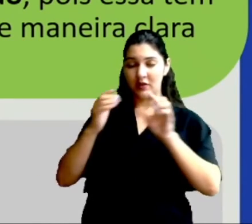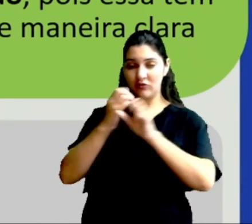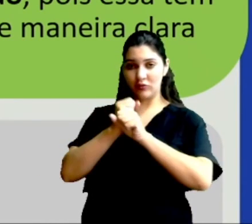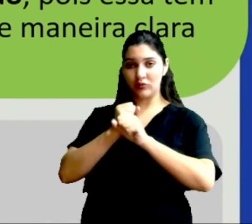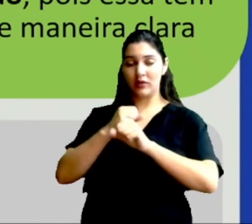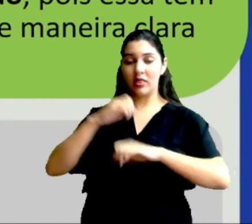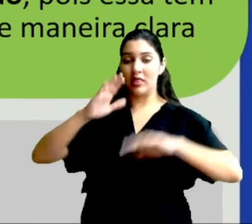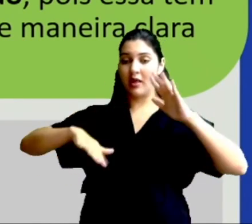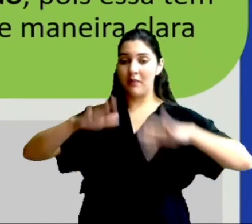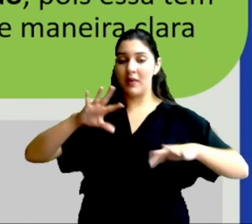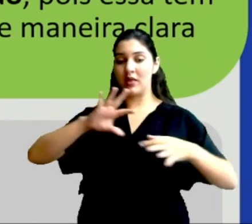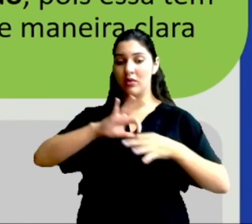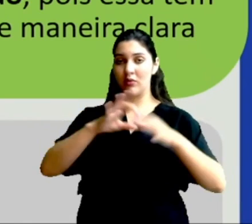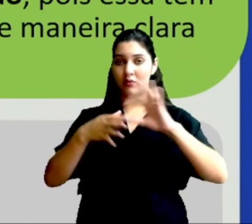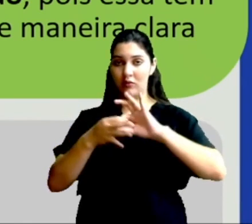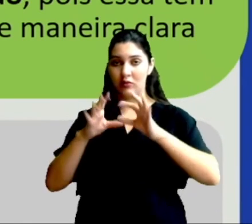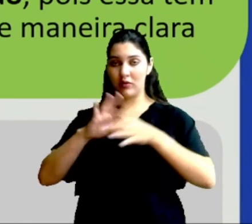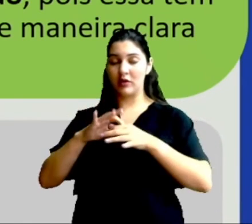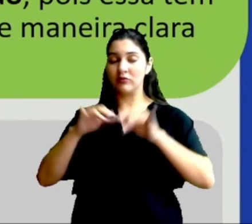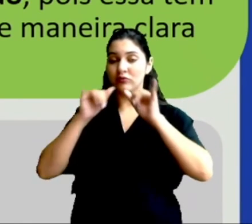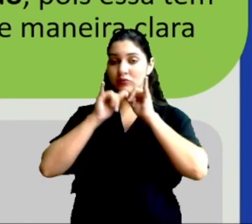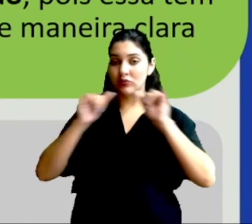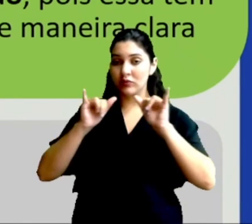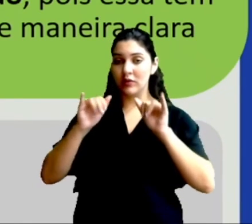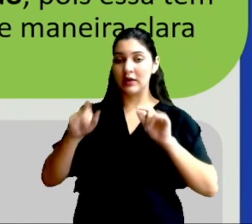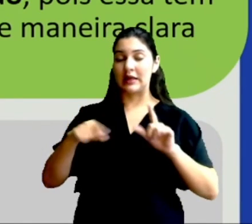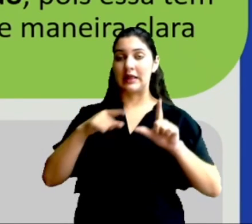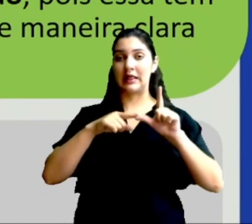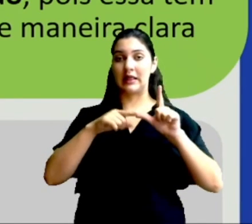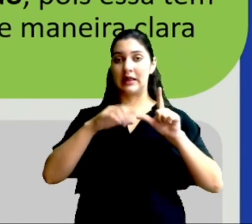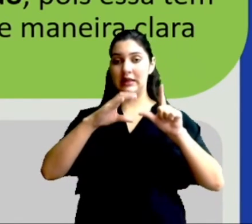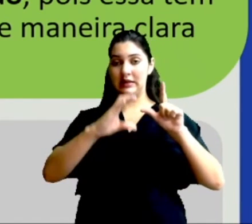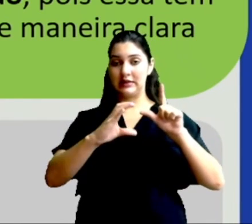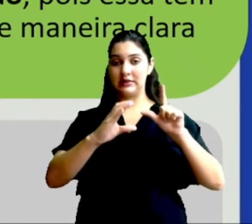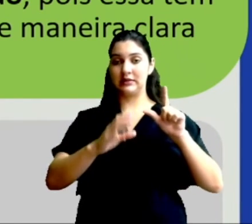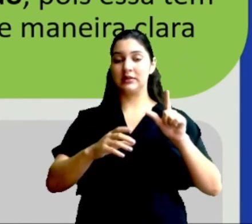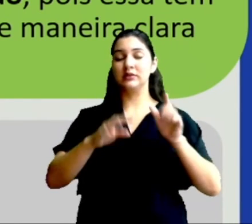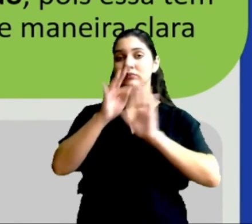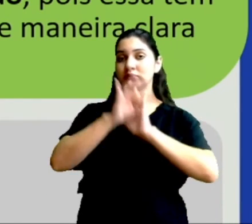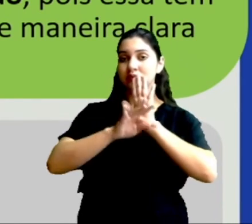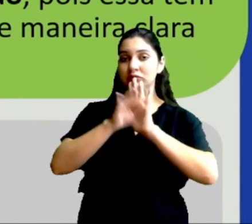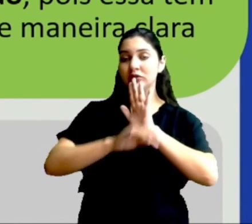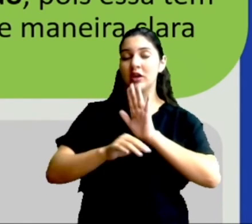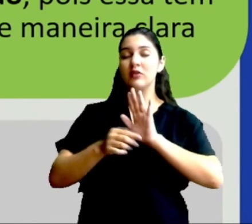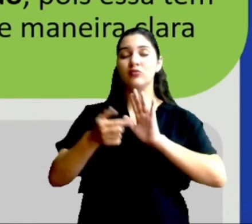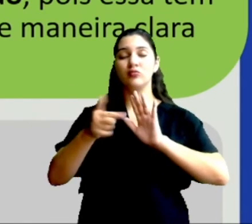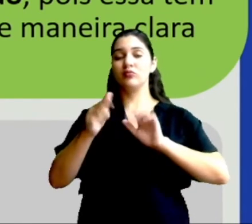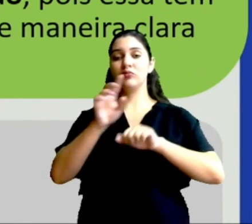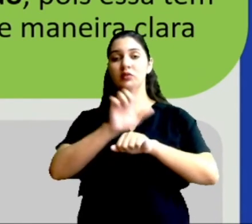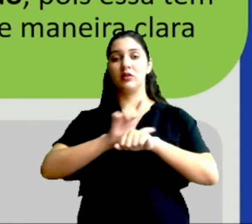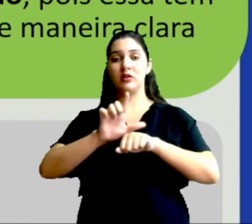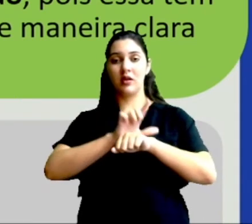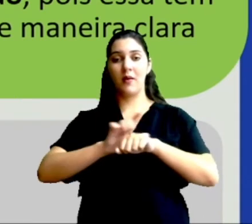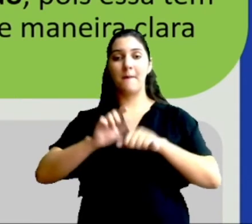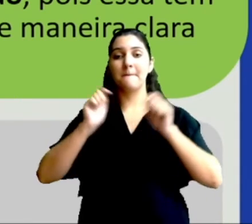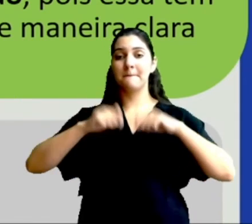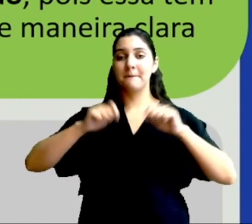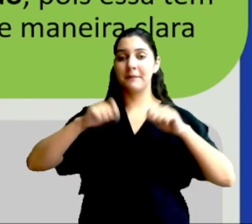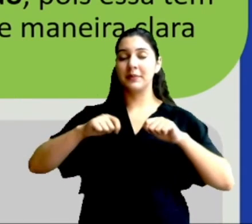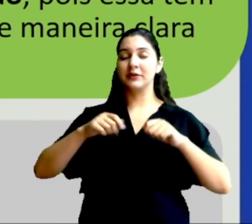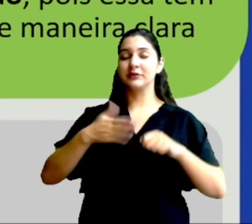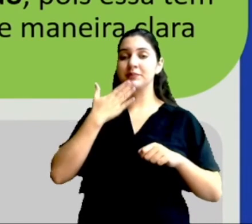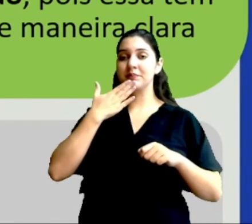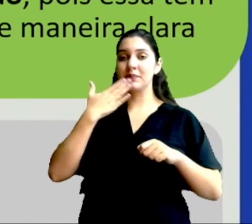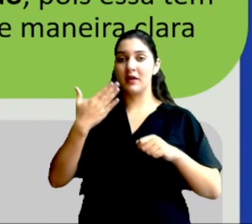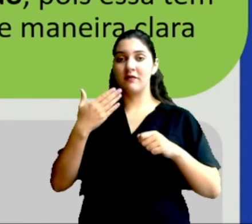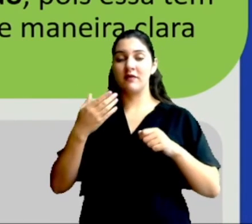do contexto da enunciação. E na letra C, os textos não literários devem